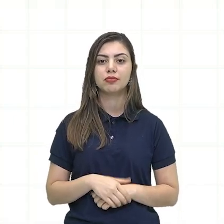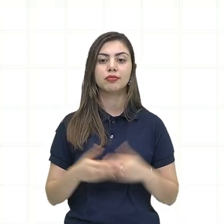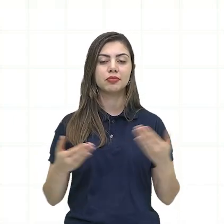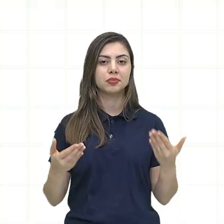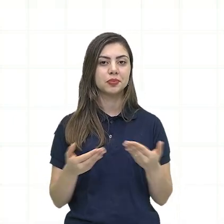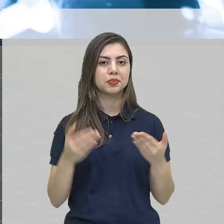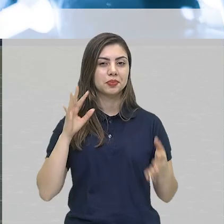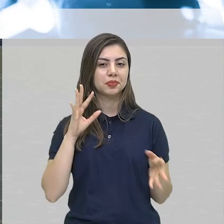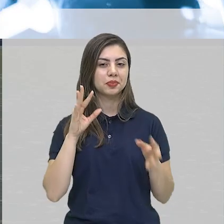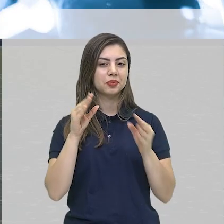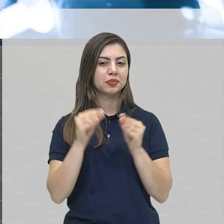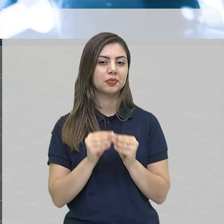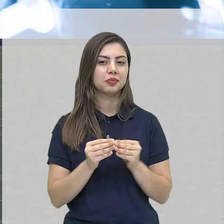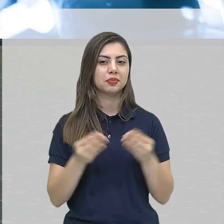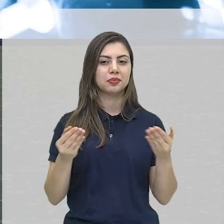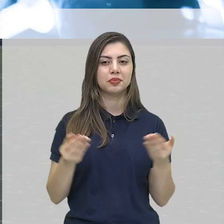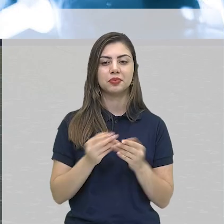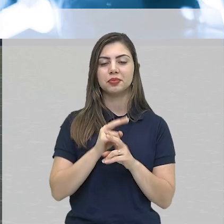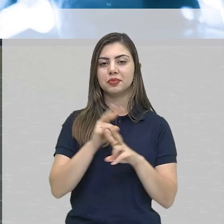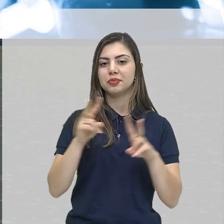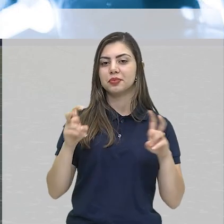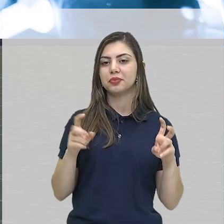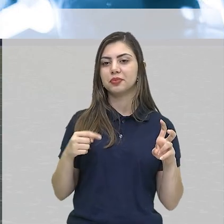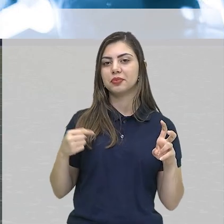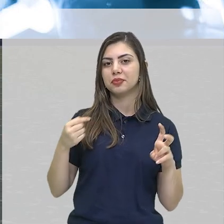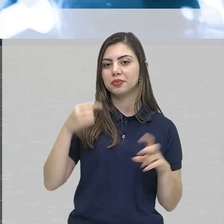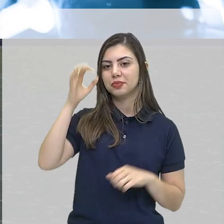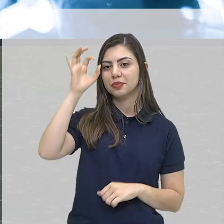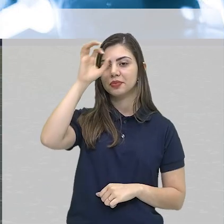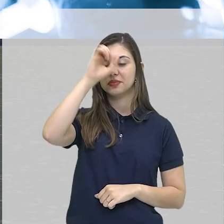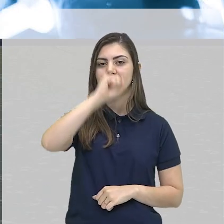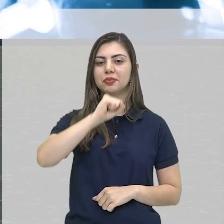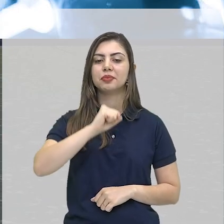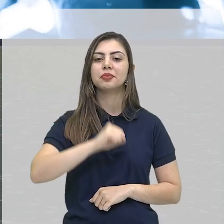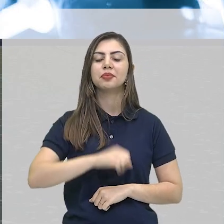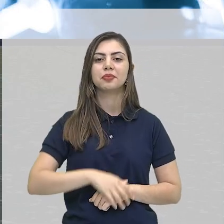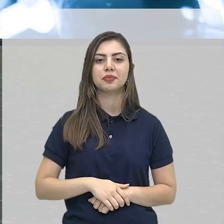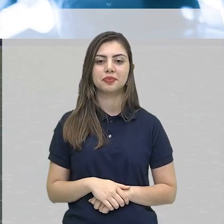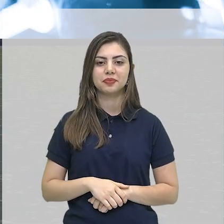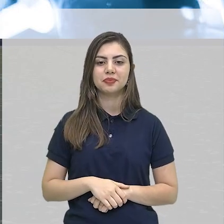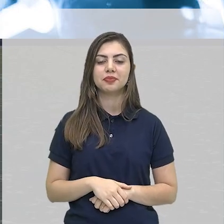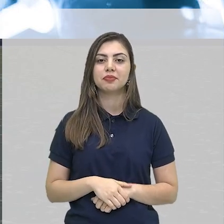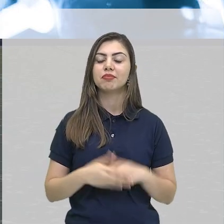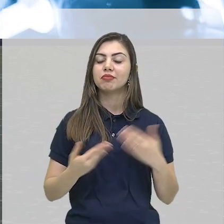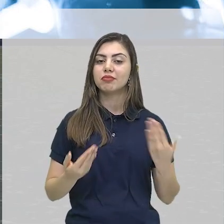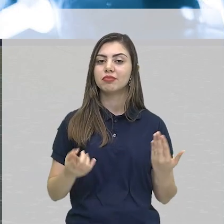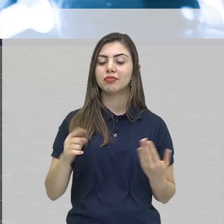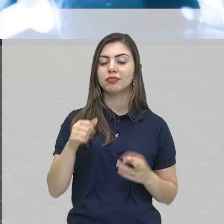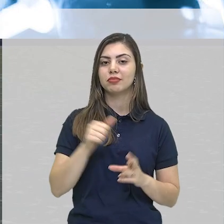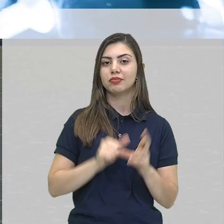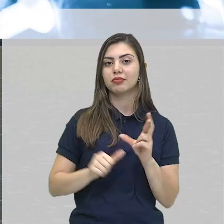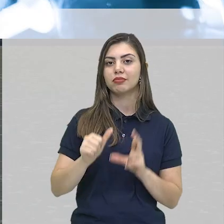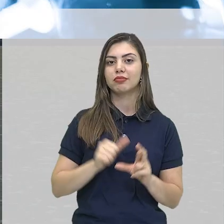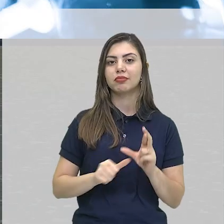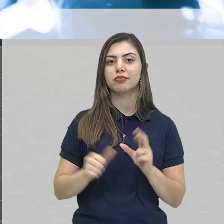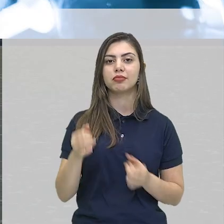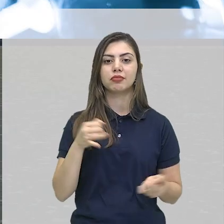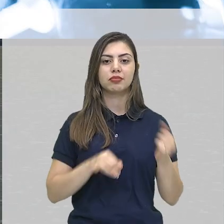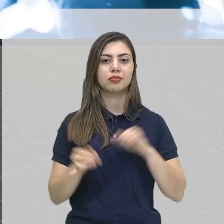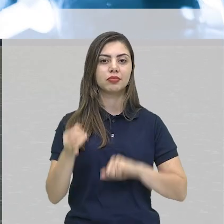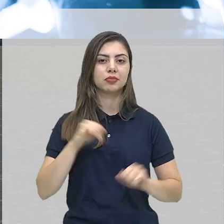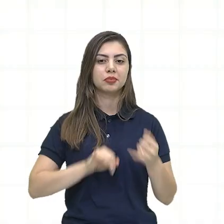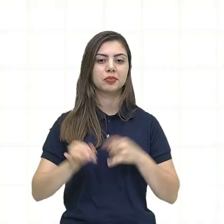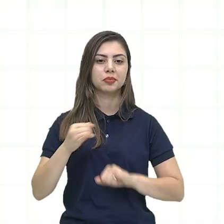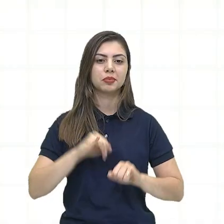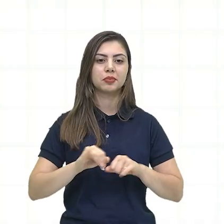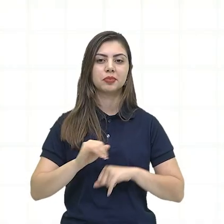um resumão sobre o que nós aprendemos até aqui sobre as reações químicas. Então,